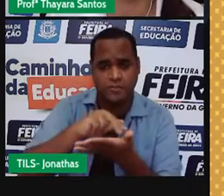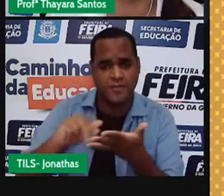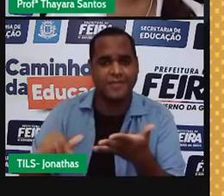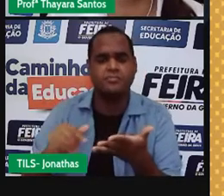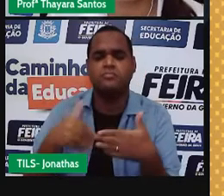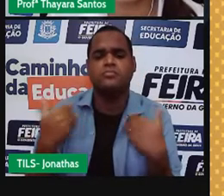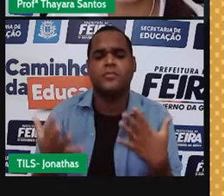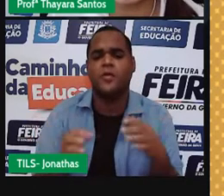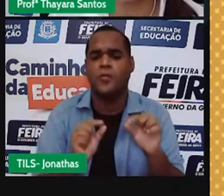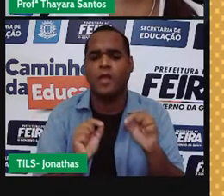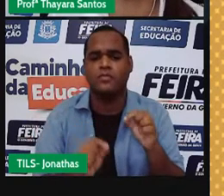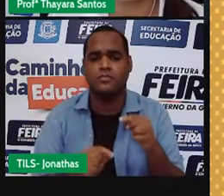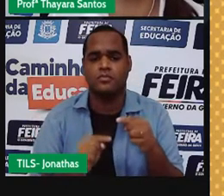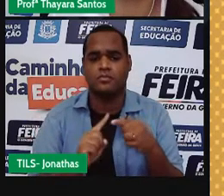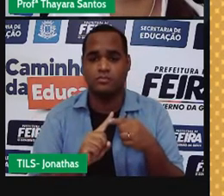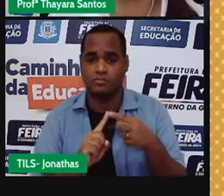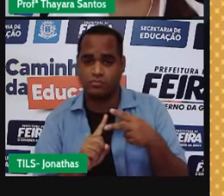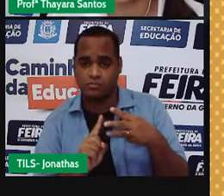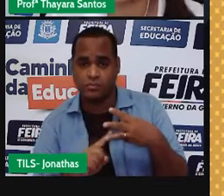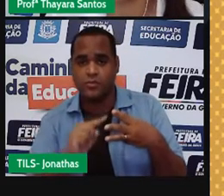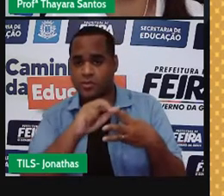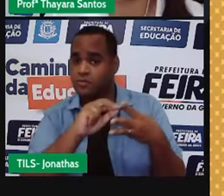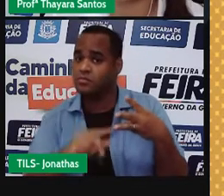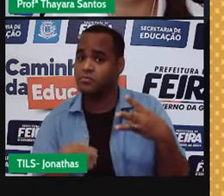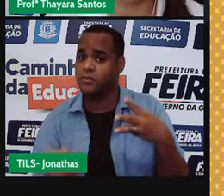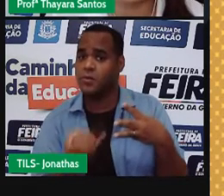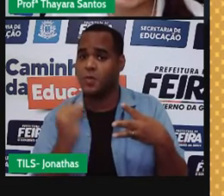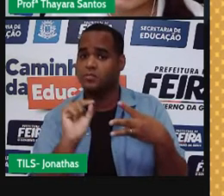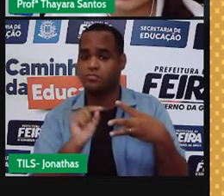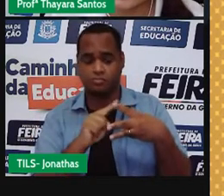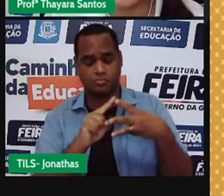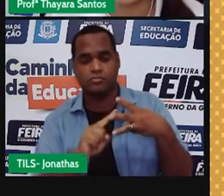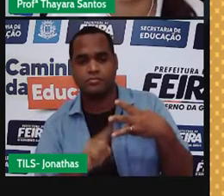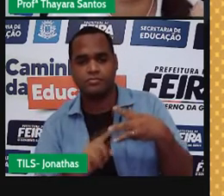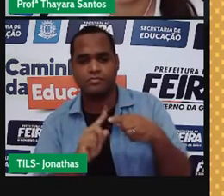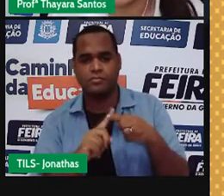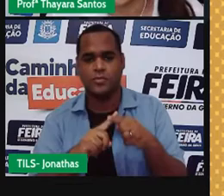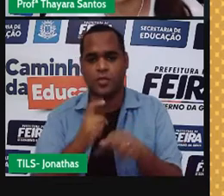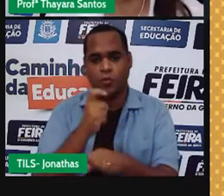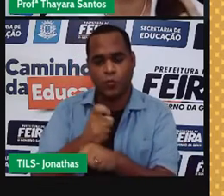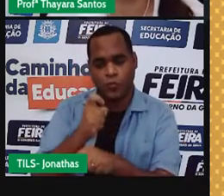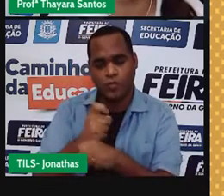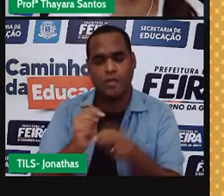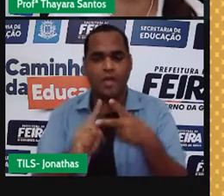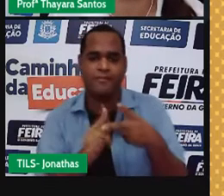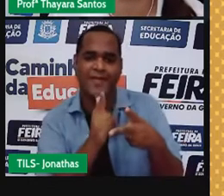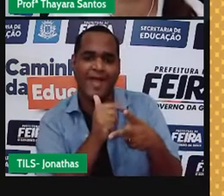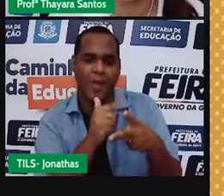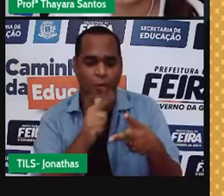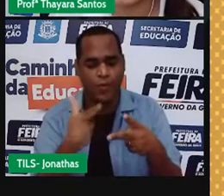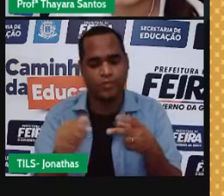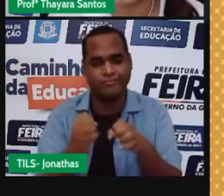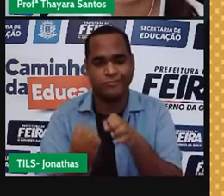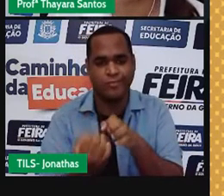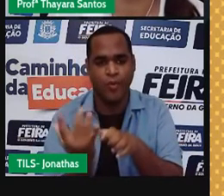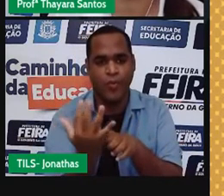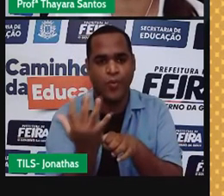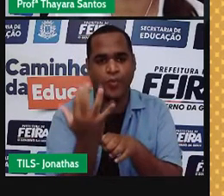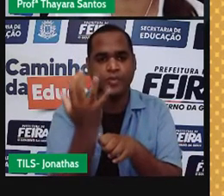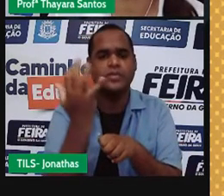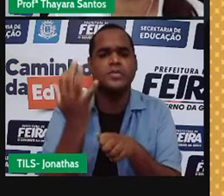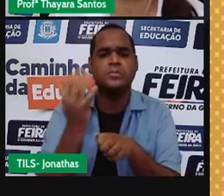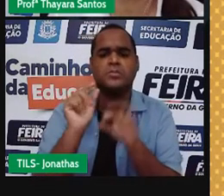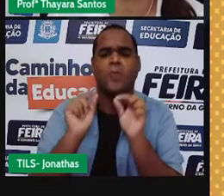então a gente disse que esses estados fundamentais da matéria são três é o sólido o líquido e o gasoso